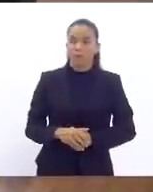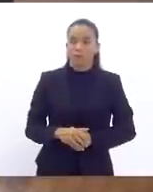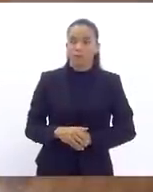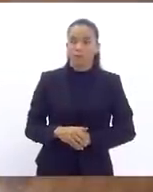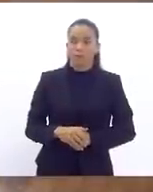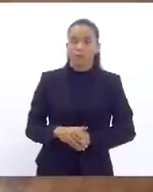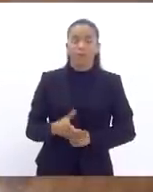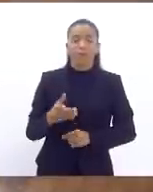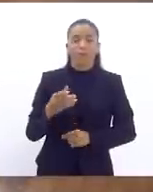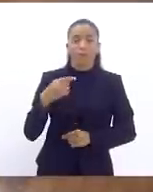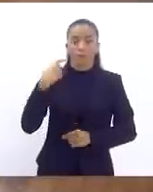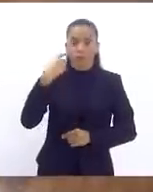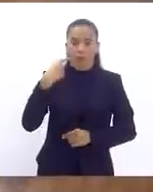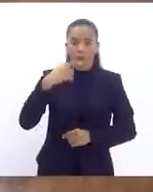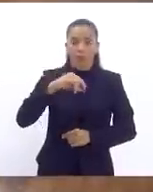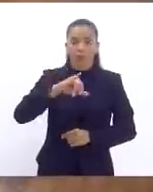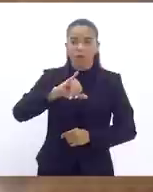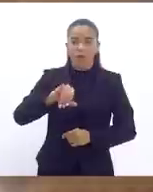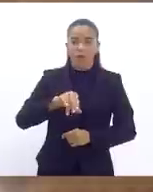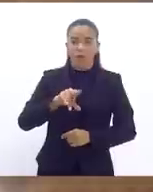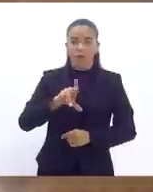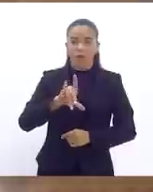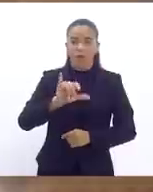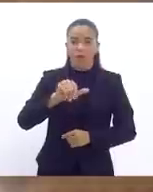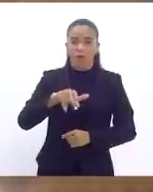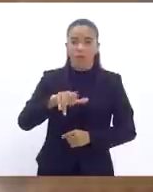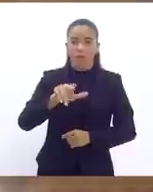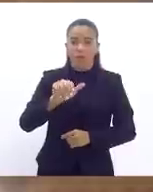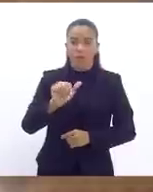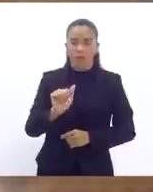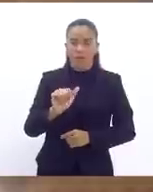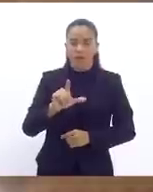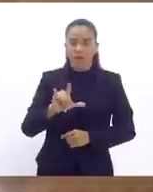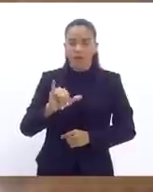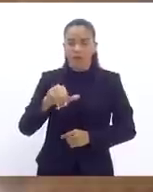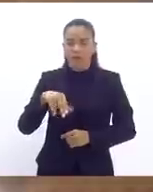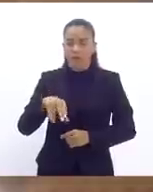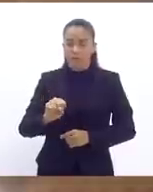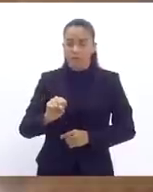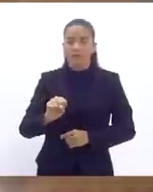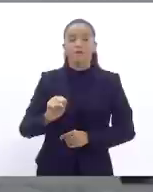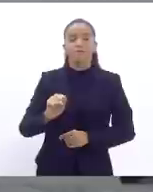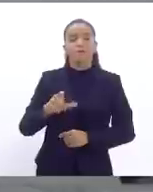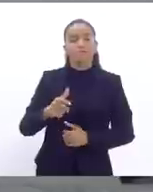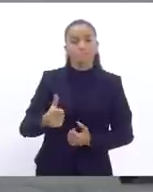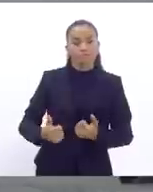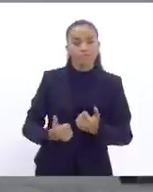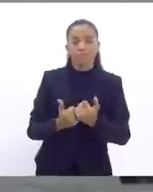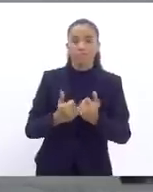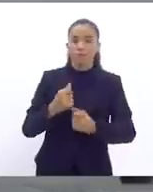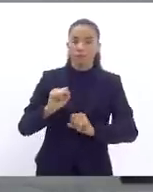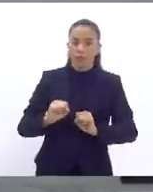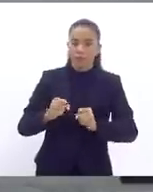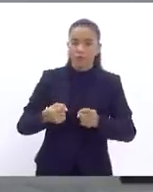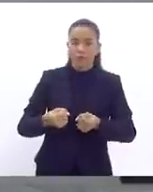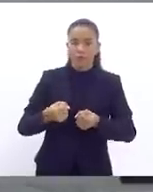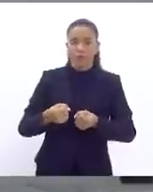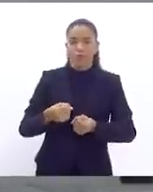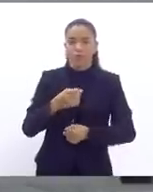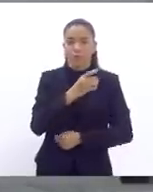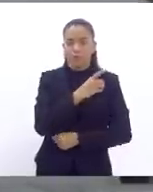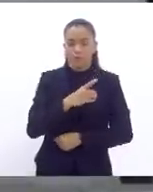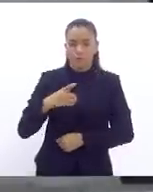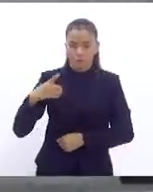a Doutora Juliana Lins presidente da associação dos defensores públicos do Estado do Rio de Janeiro